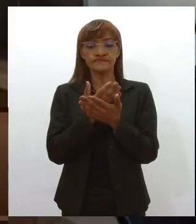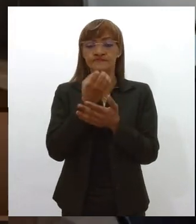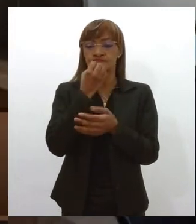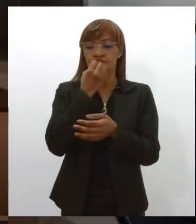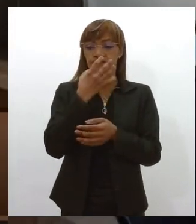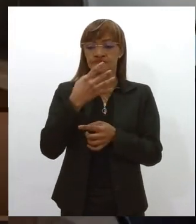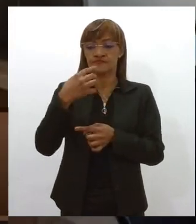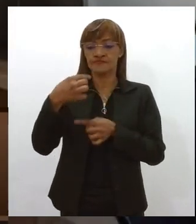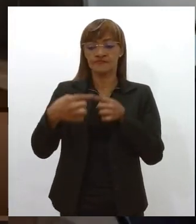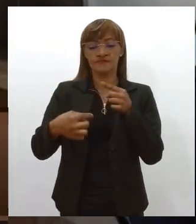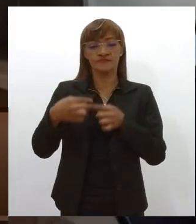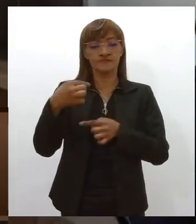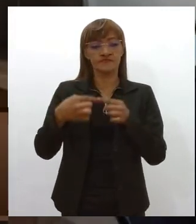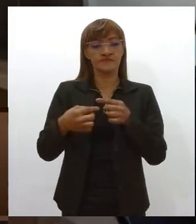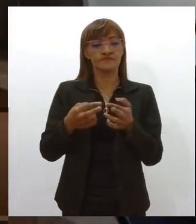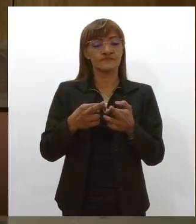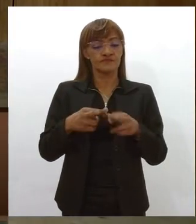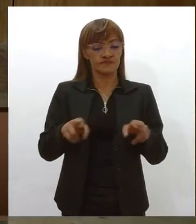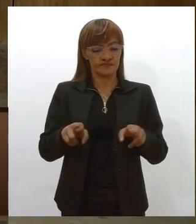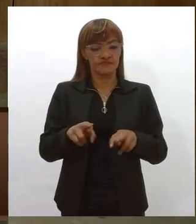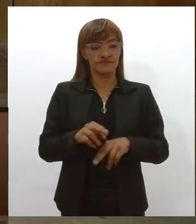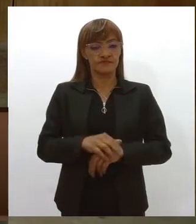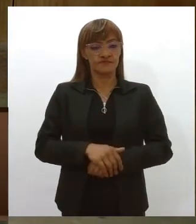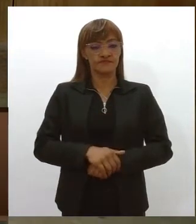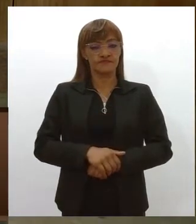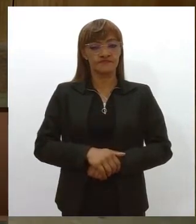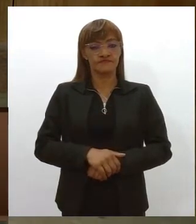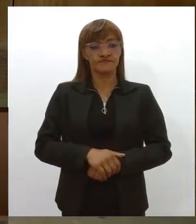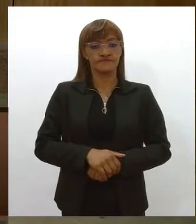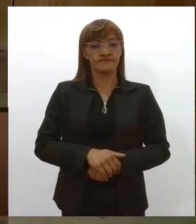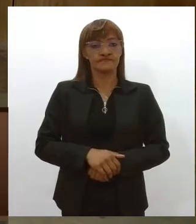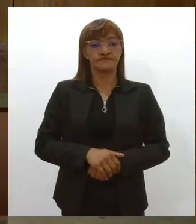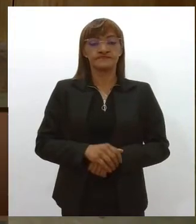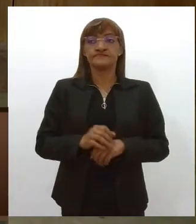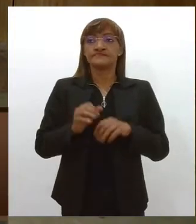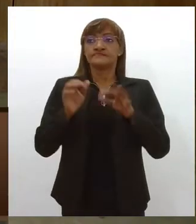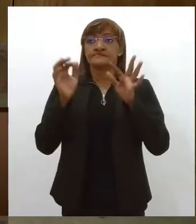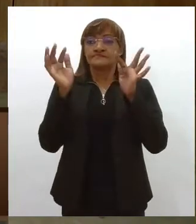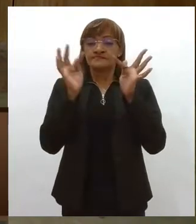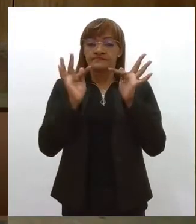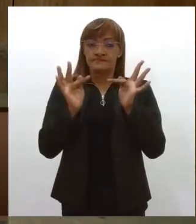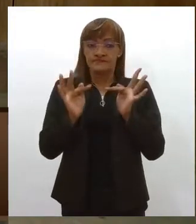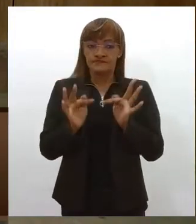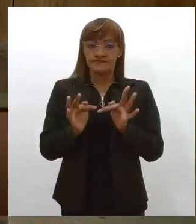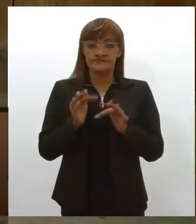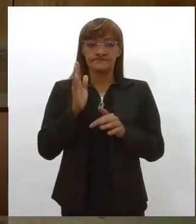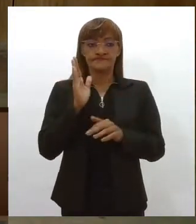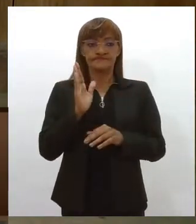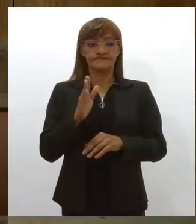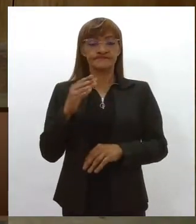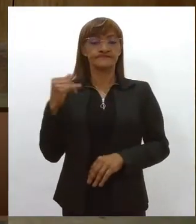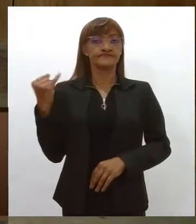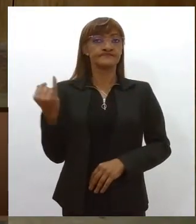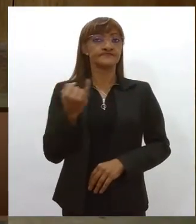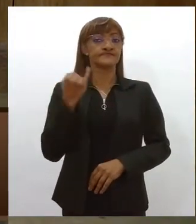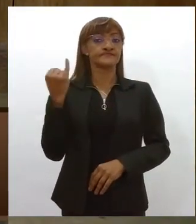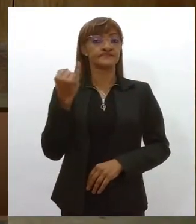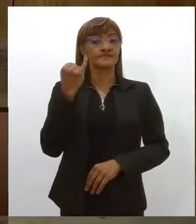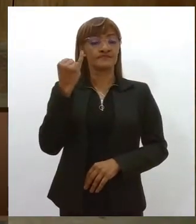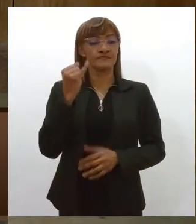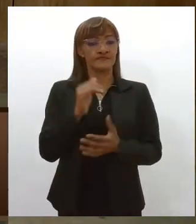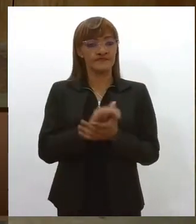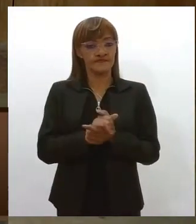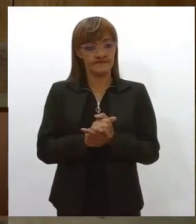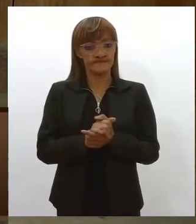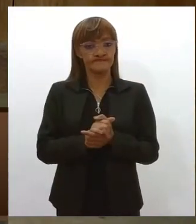a gente vai resolver isso. Que maravilha, a gente fica feliz em já ouvir uma pauta tão importante que a gente já vislumbra